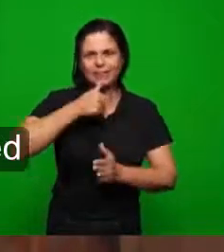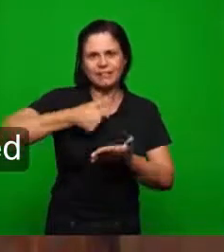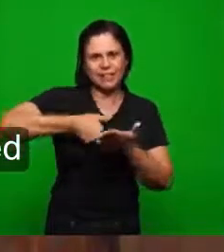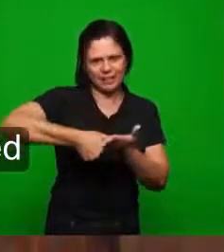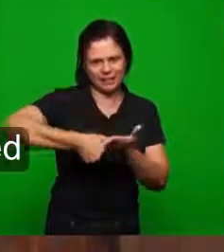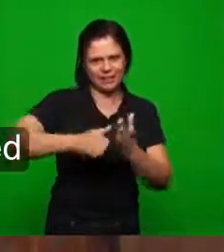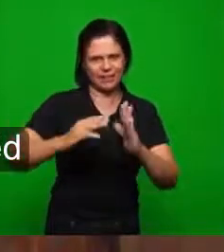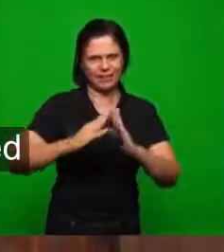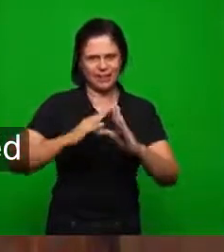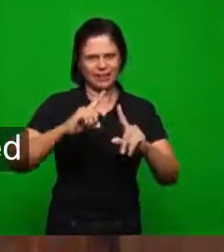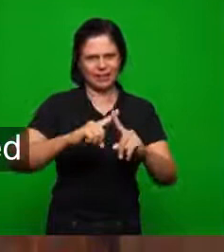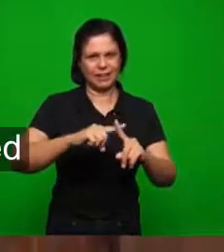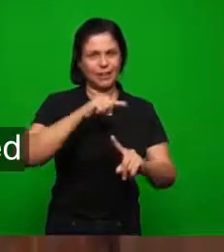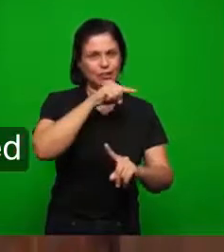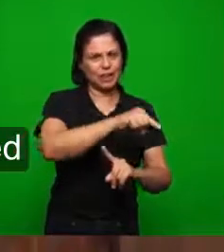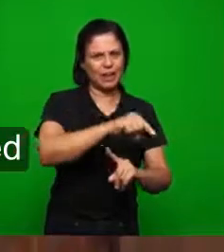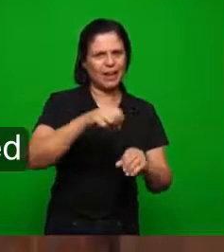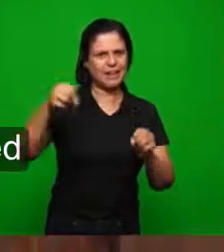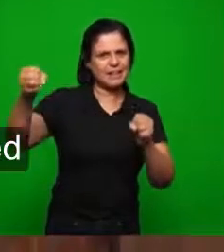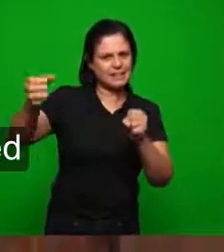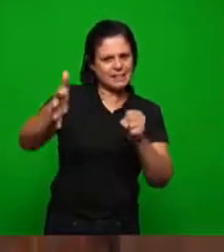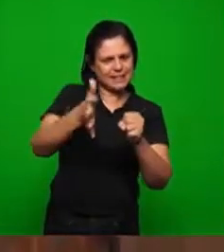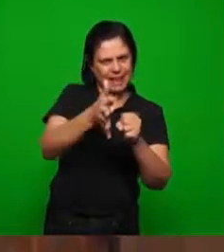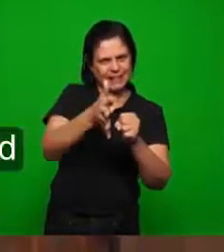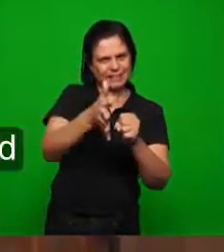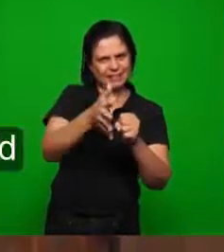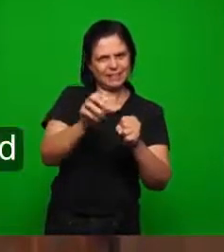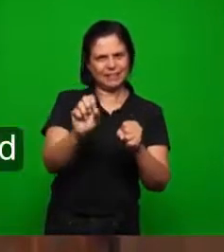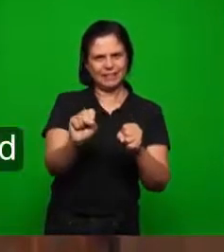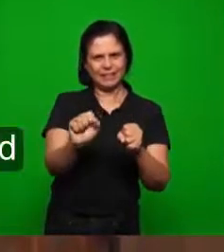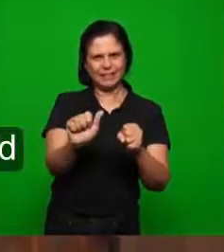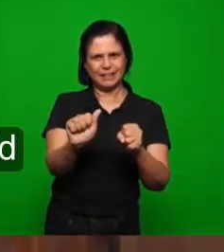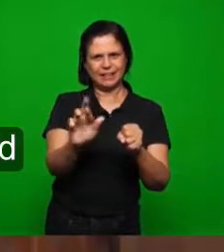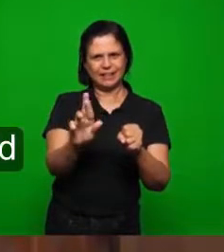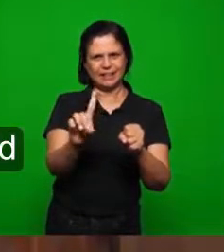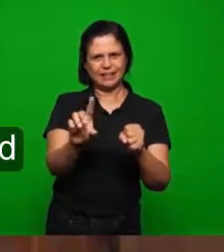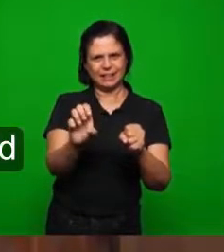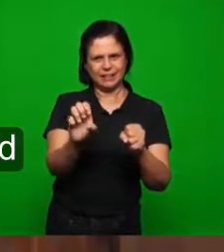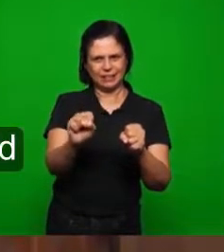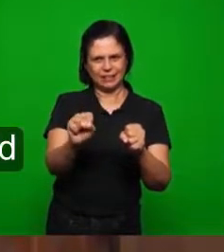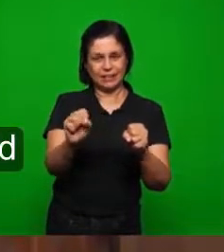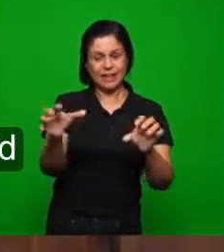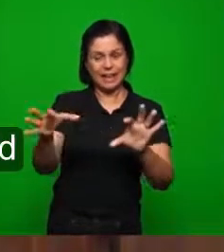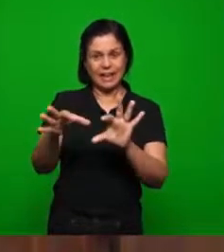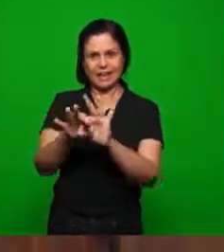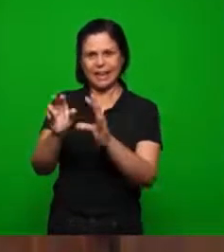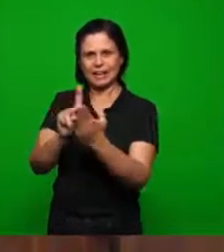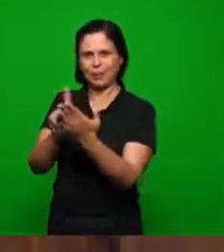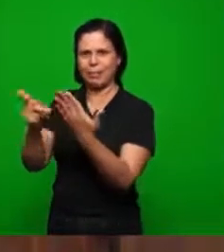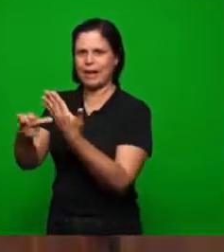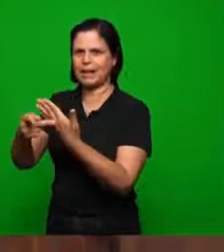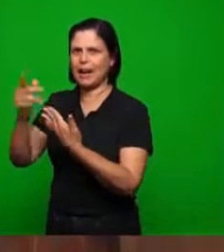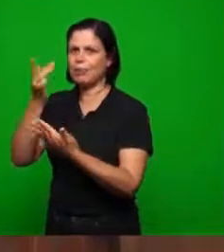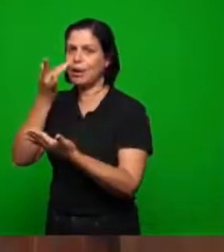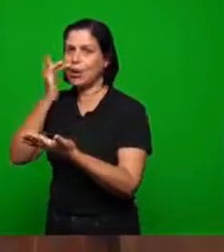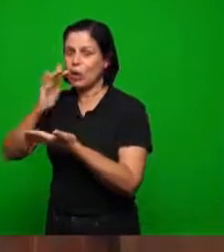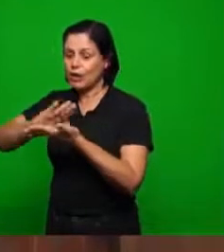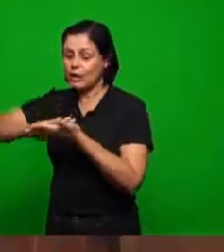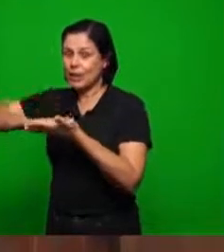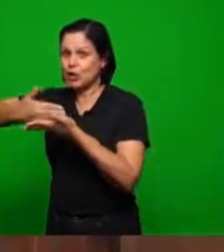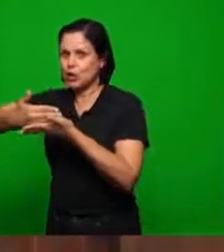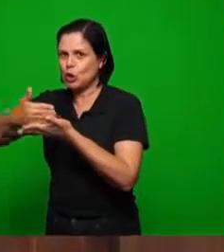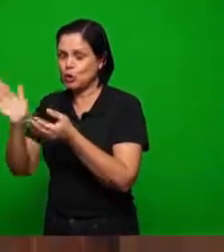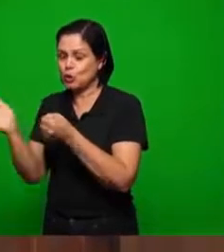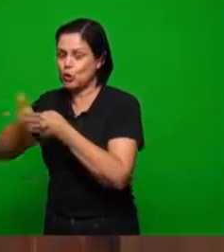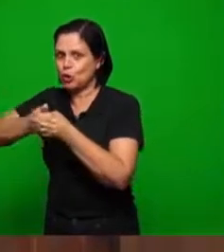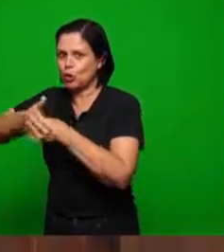Sardes. Carta esta que está relacionada à parábola do tesouro escondido no campo. Então os irmãos vão observar agora,